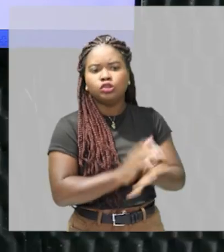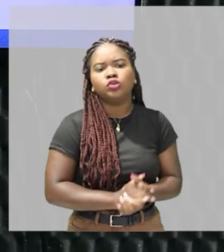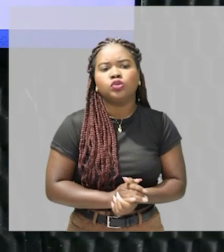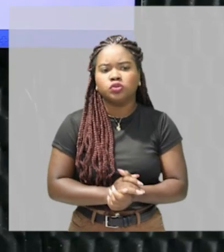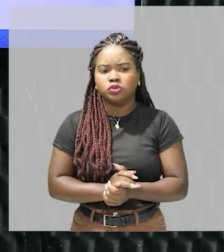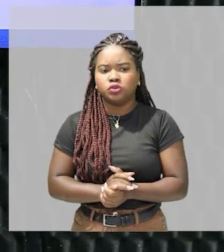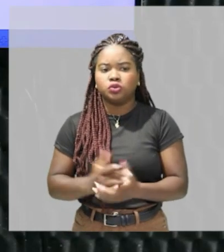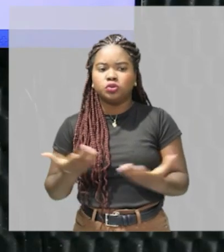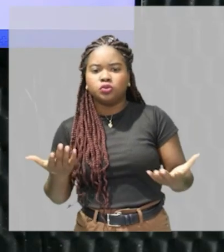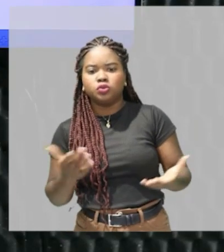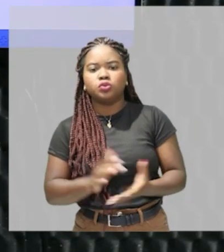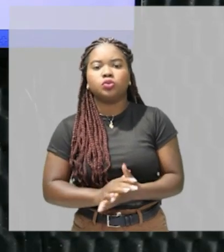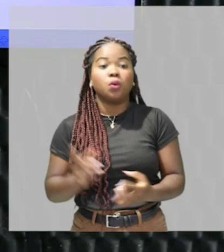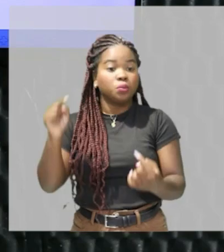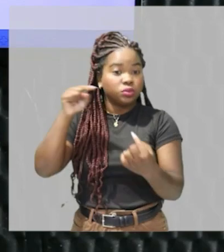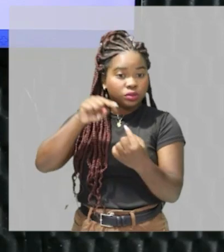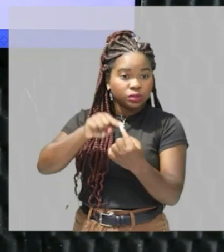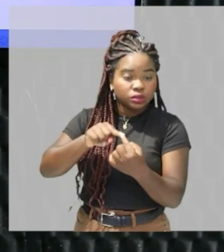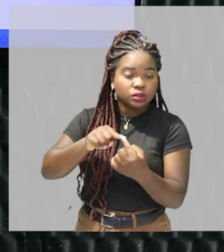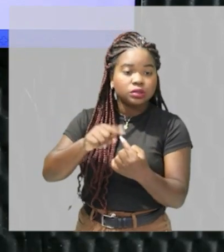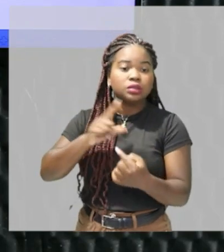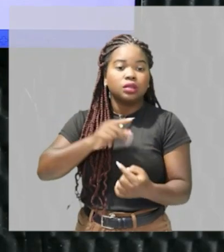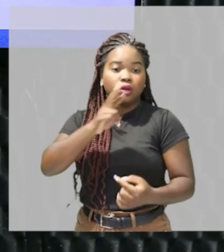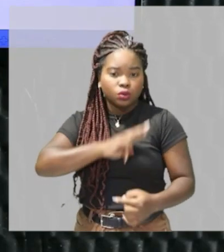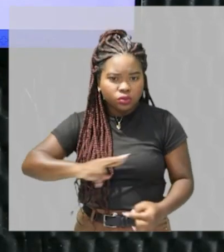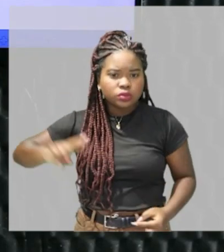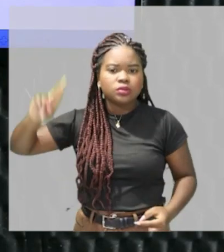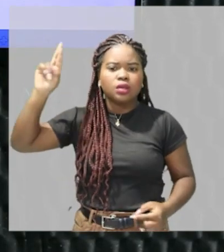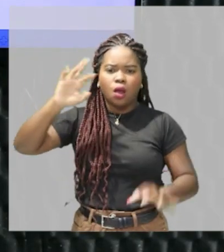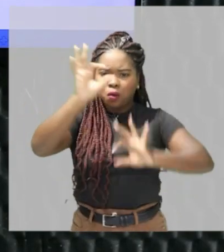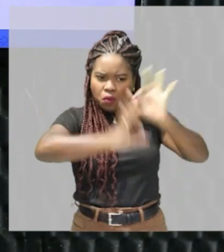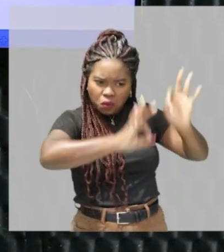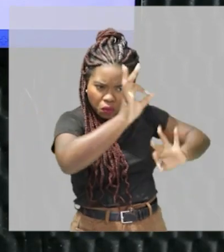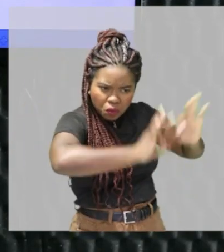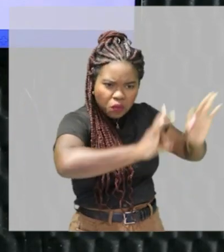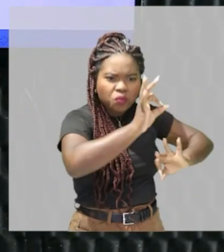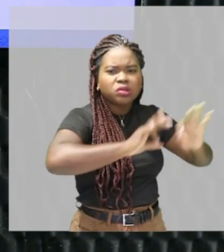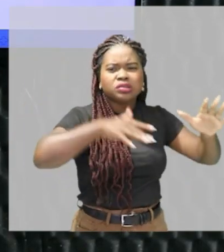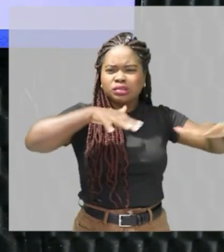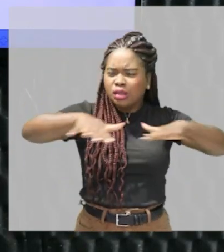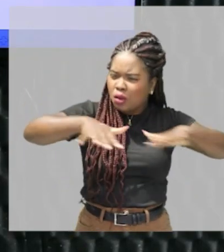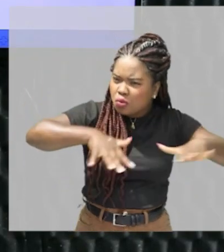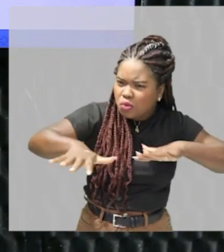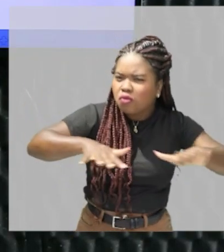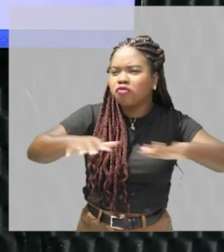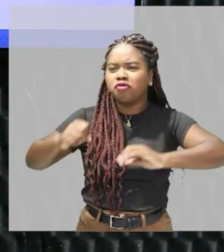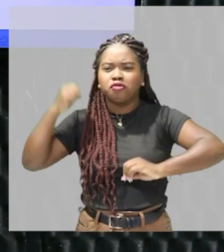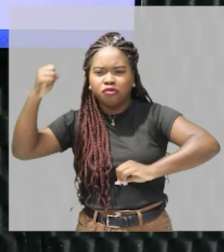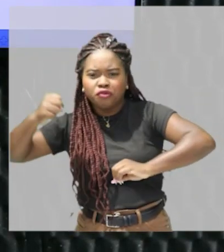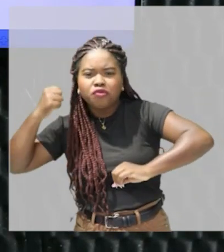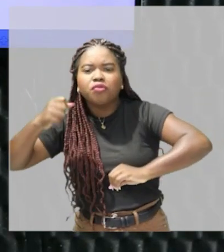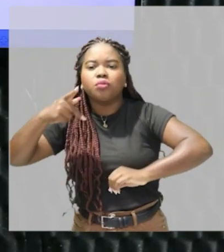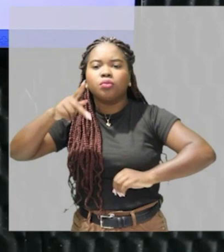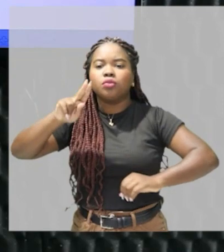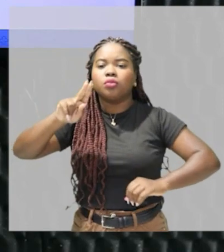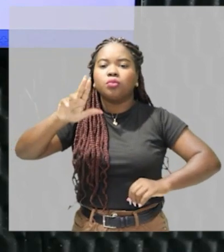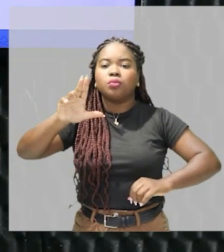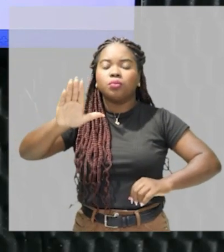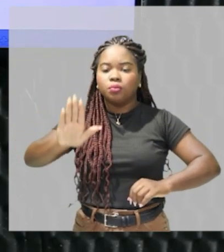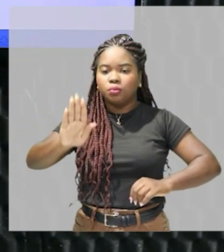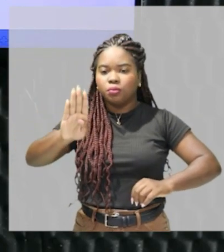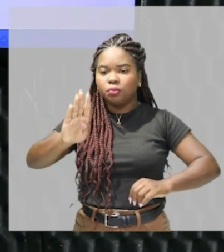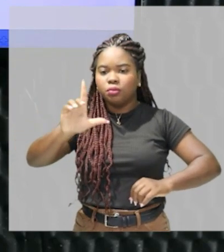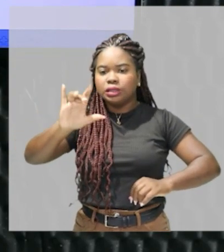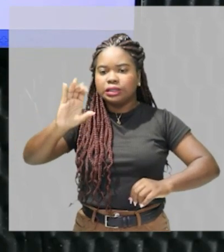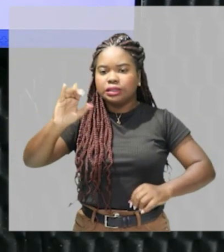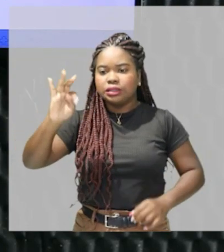os religiosos a fazerem uma campanha publicitária na internet foi o ou a.